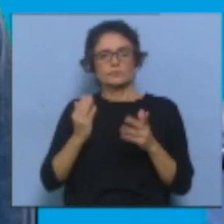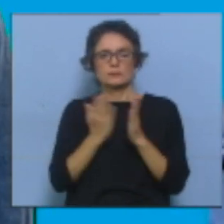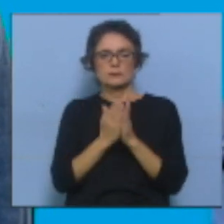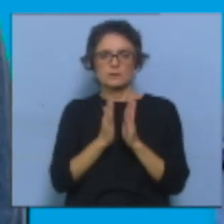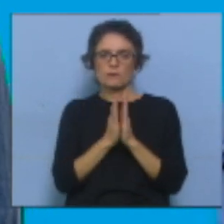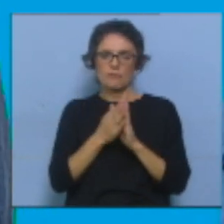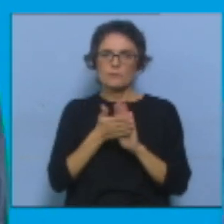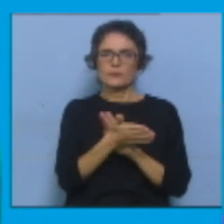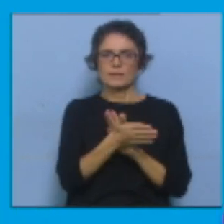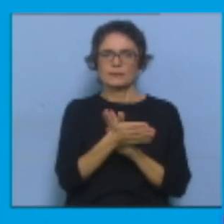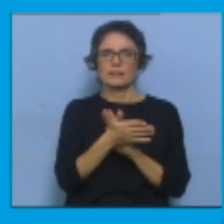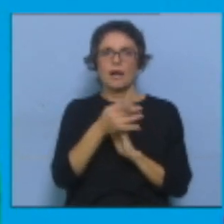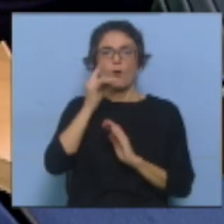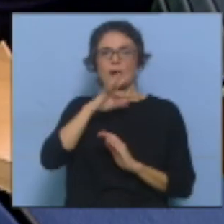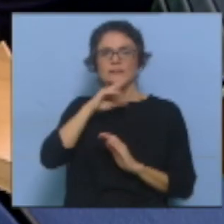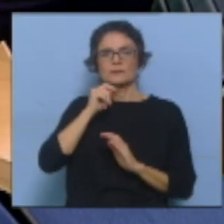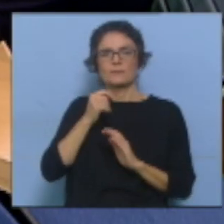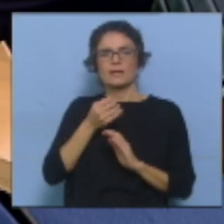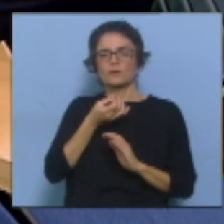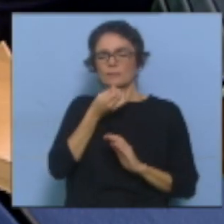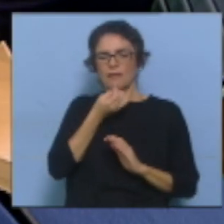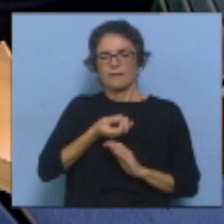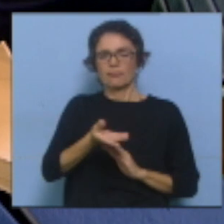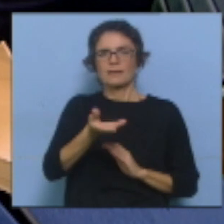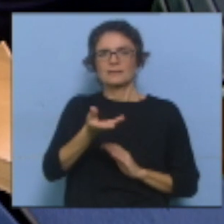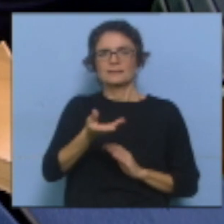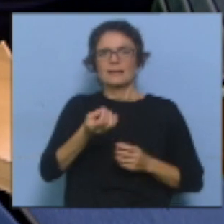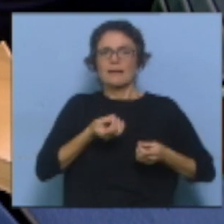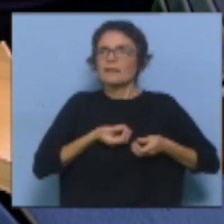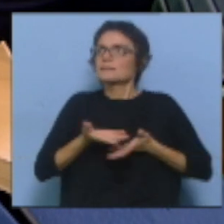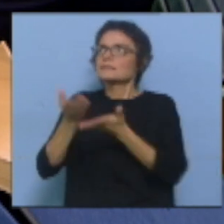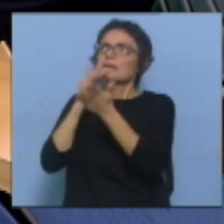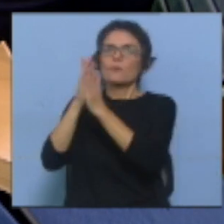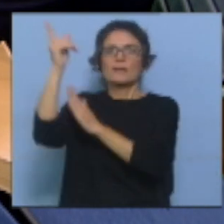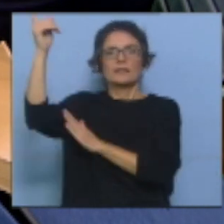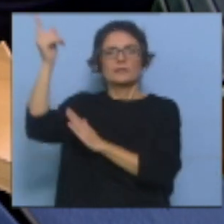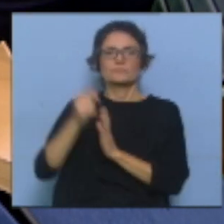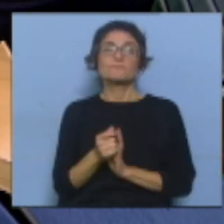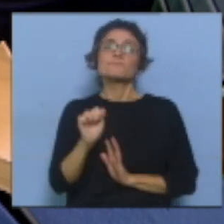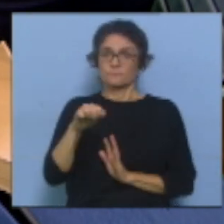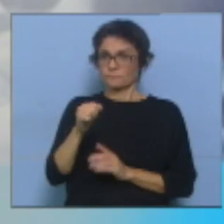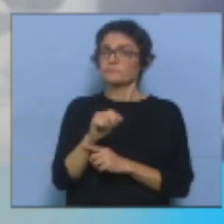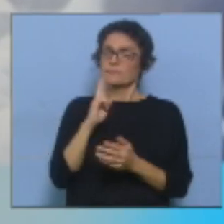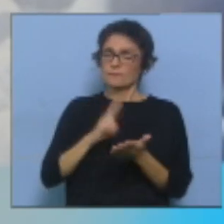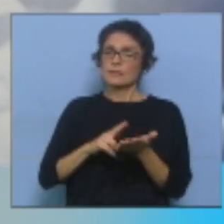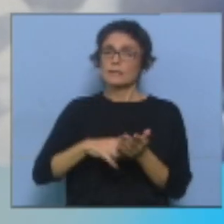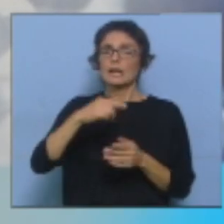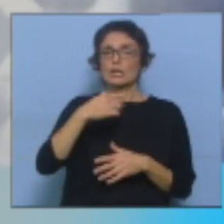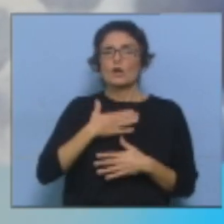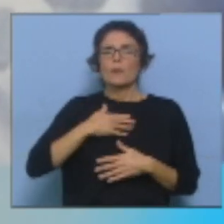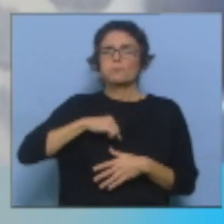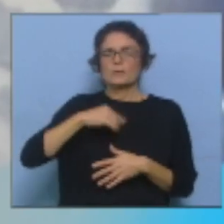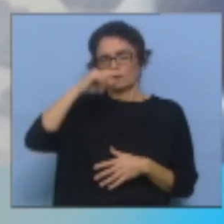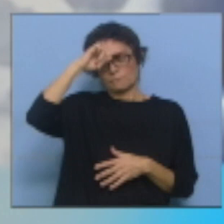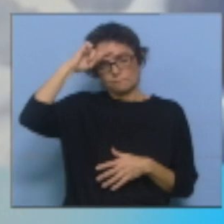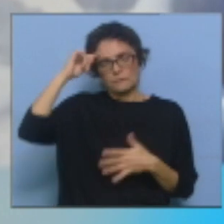Sim, e a questão toda, o desafio foi grande e humanamente falando foi extremamente difícil, mas também foi uma oportunidade de